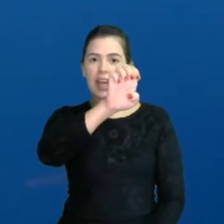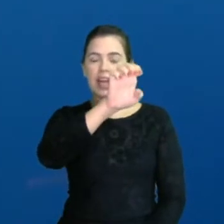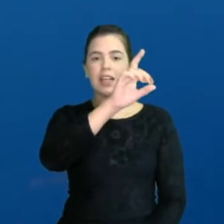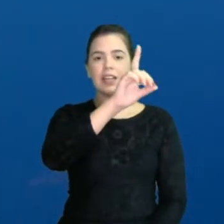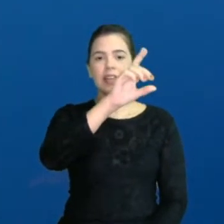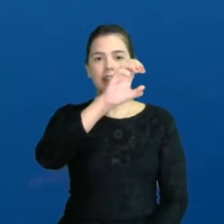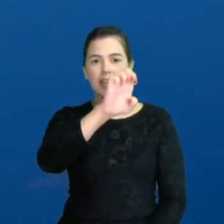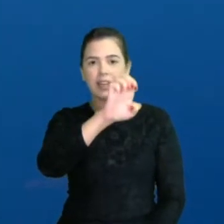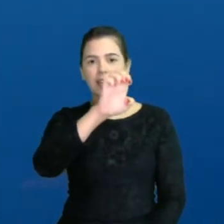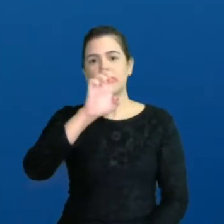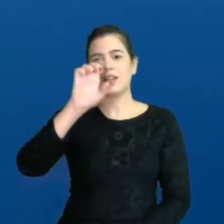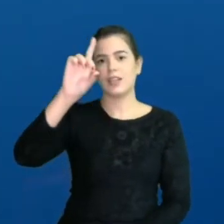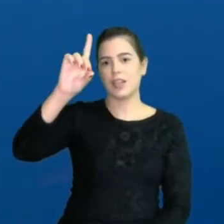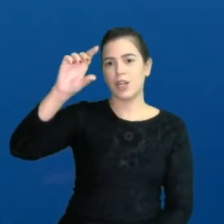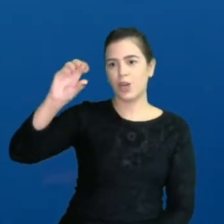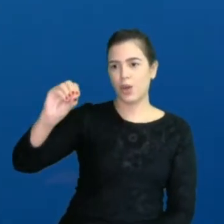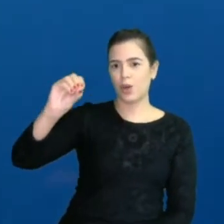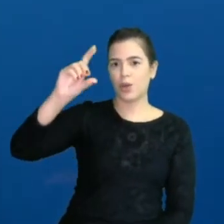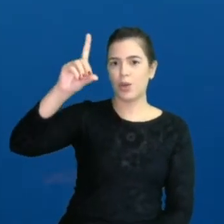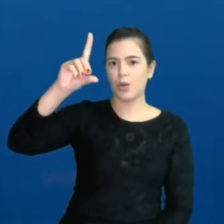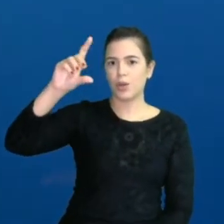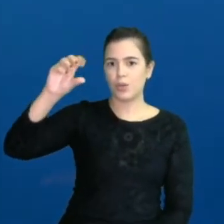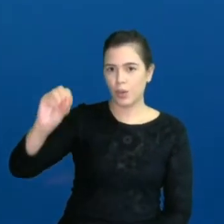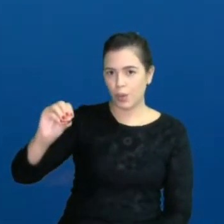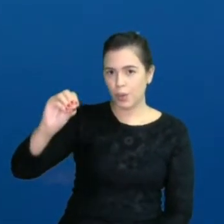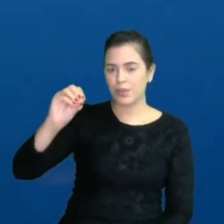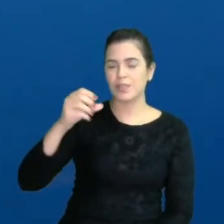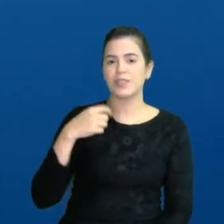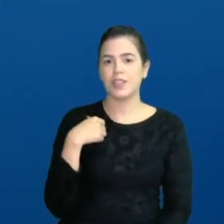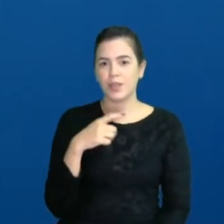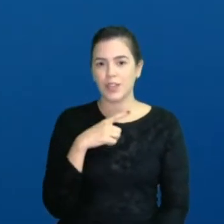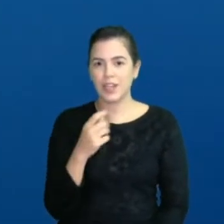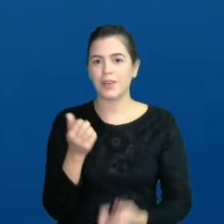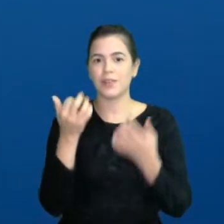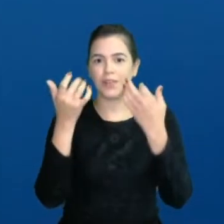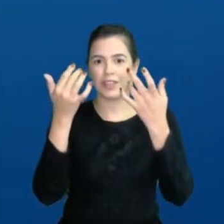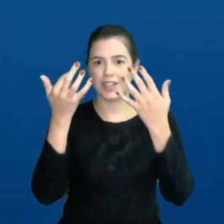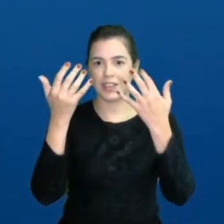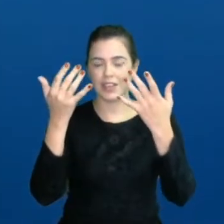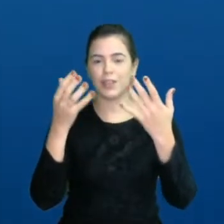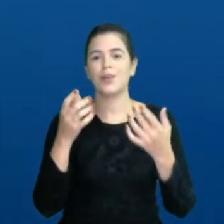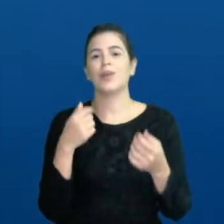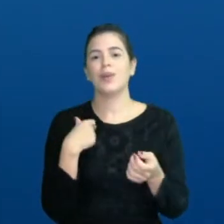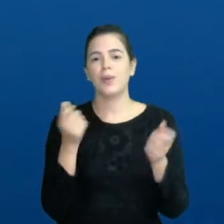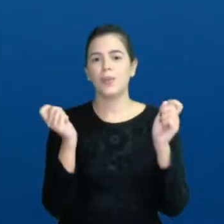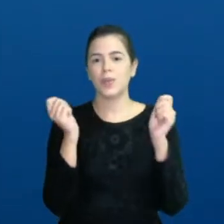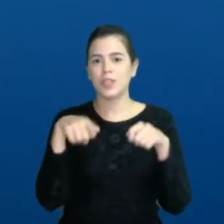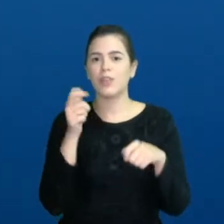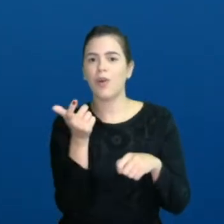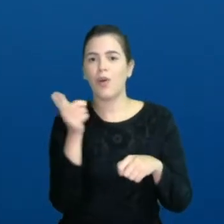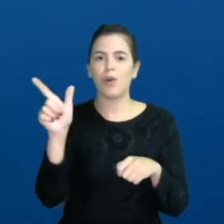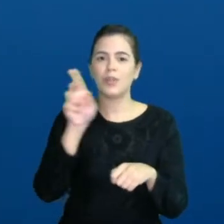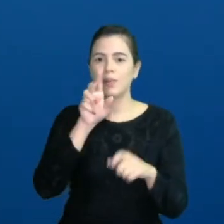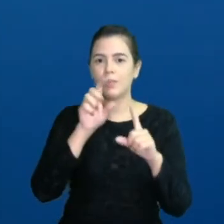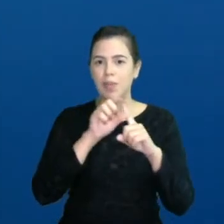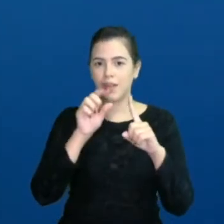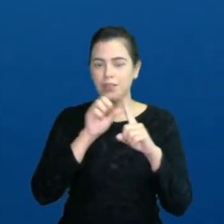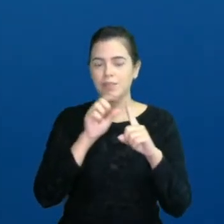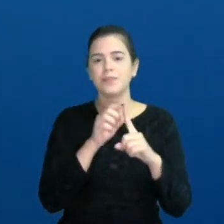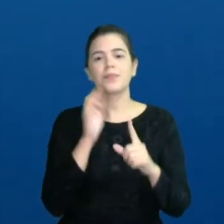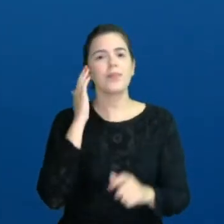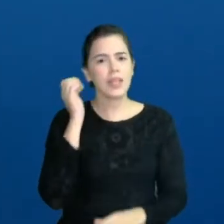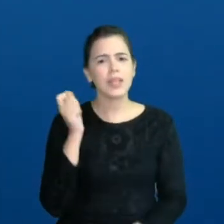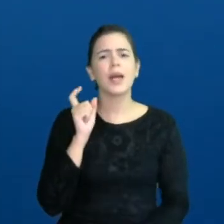DO, Dó, D, Dó. Então, eu tenho aqui mais uma palavrinha com a letrinha D. Vamos ver outra. Vocês sabem o que é